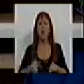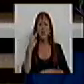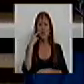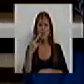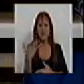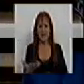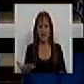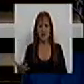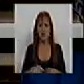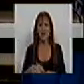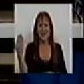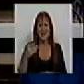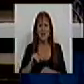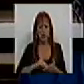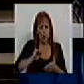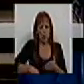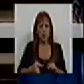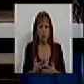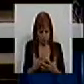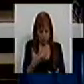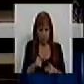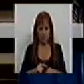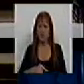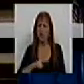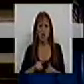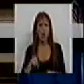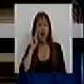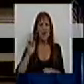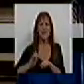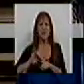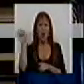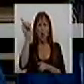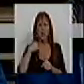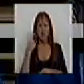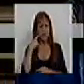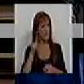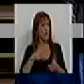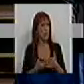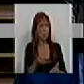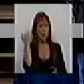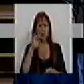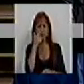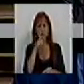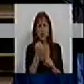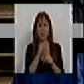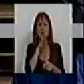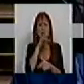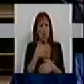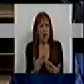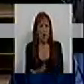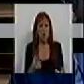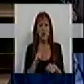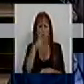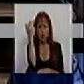aqui assistimos. Direitos contratuais, sublinho, e não privilégios, de que se viram privados os ferroviários no ativo,